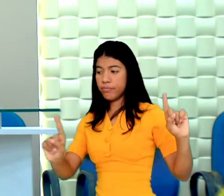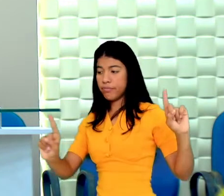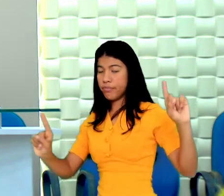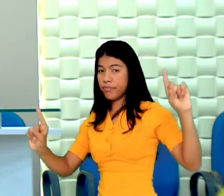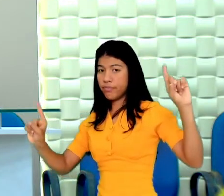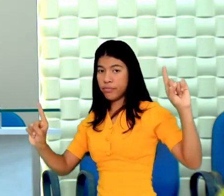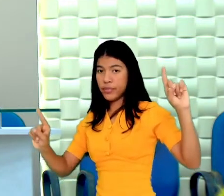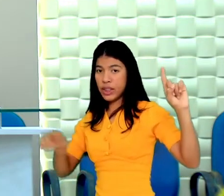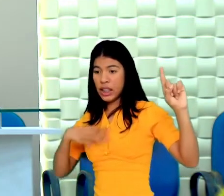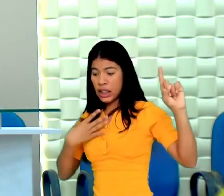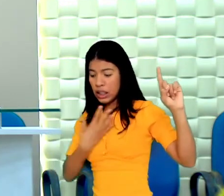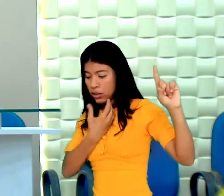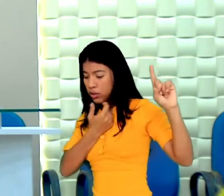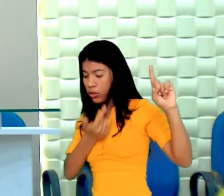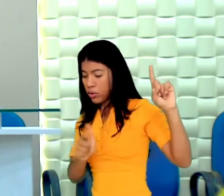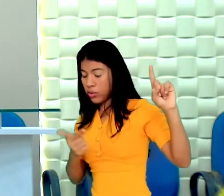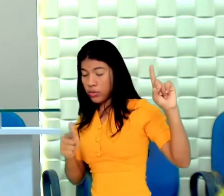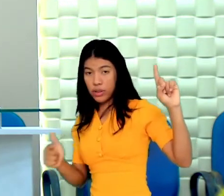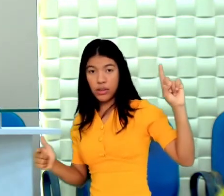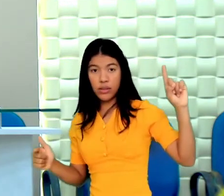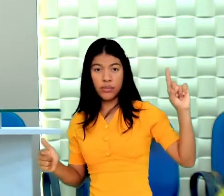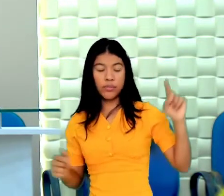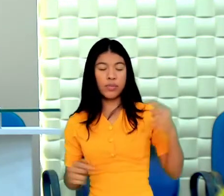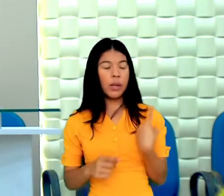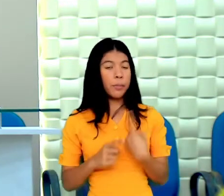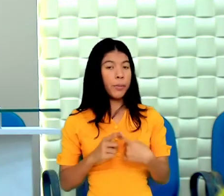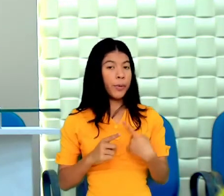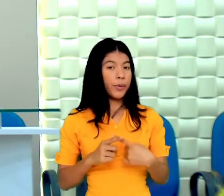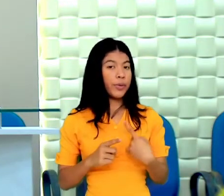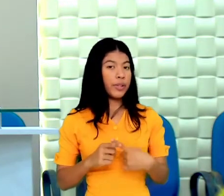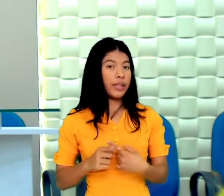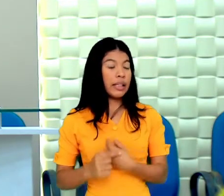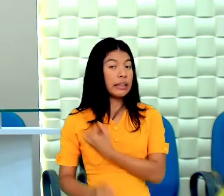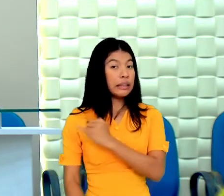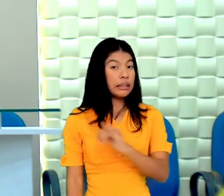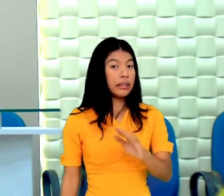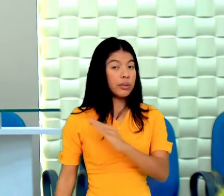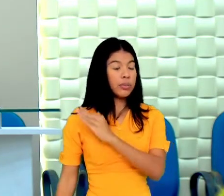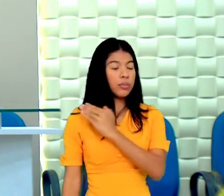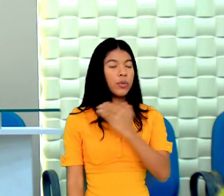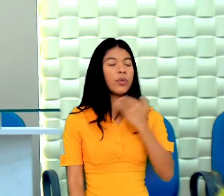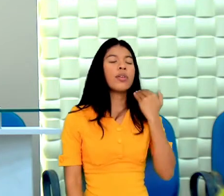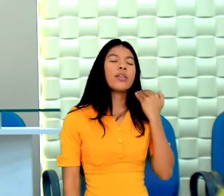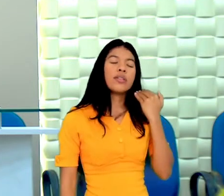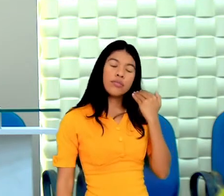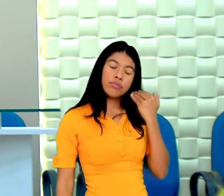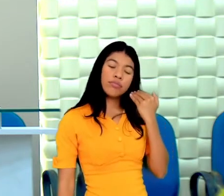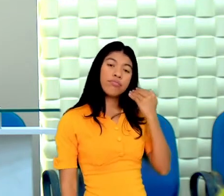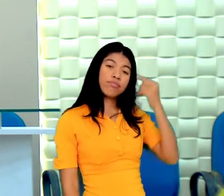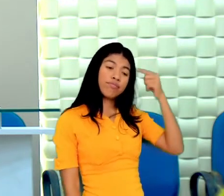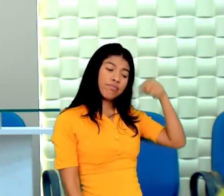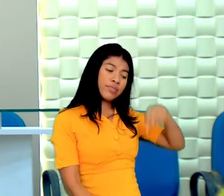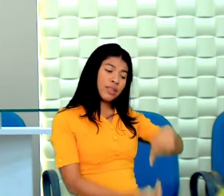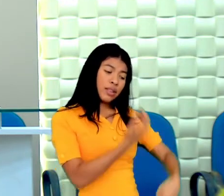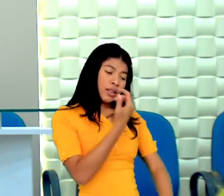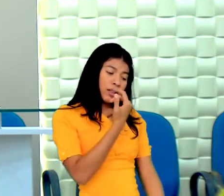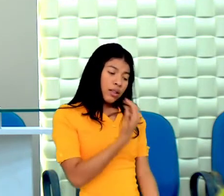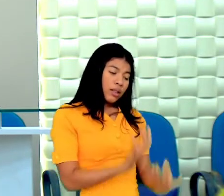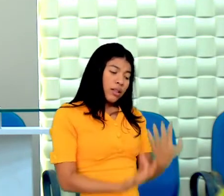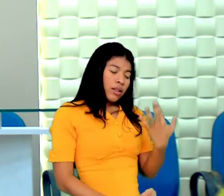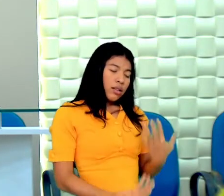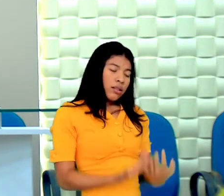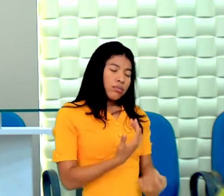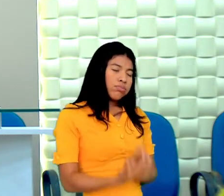ser salvo em Cristo Jesus, porque se perder a vida, vai para um lugar de tormento eterno,